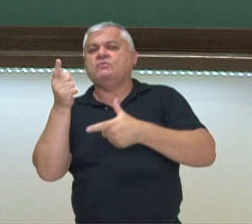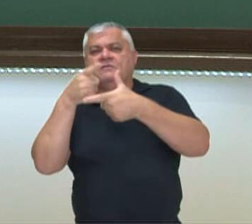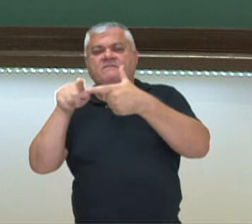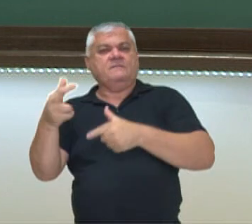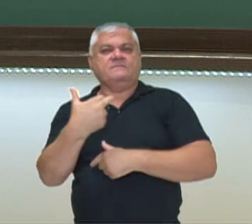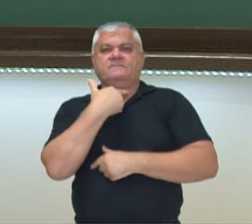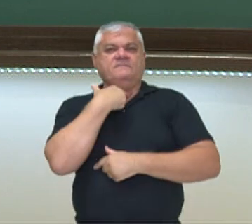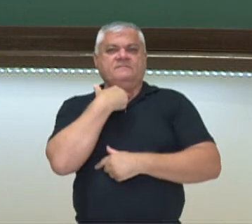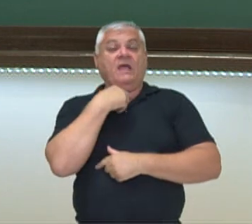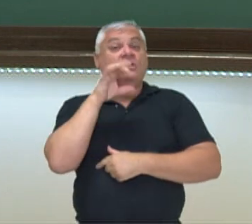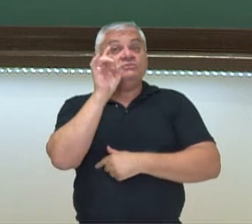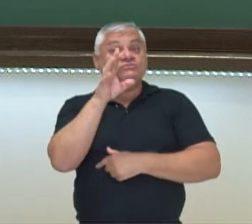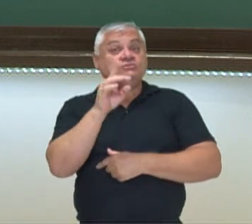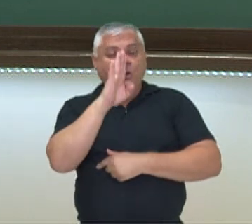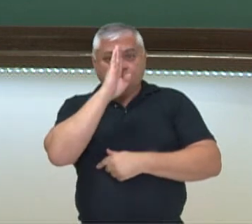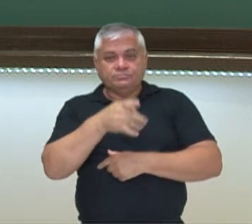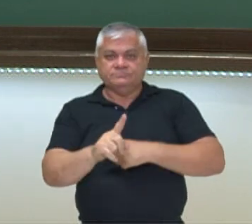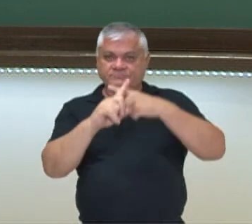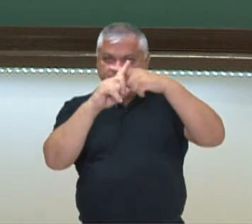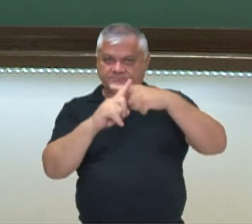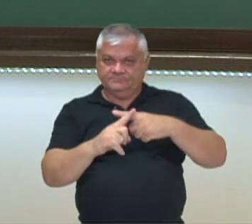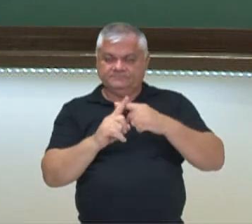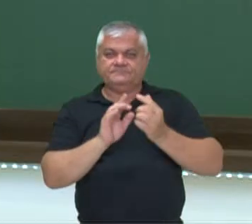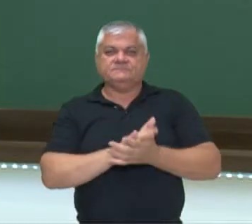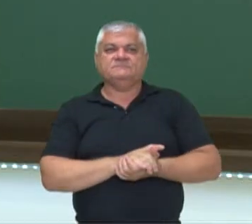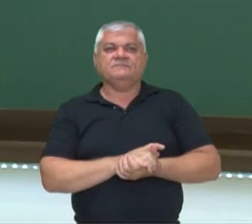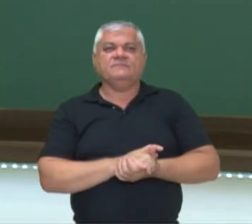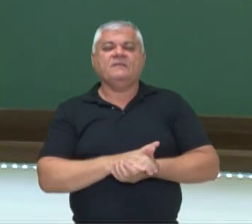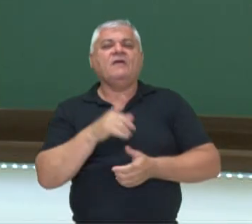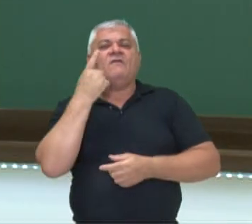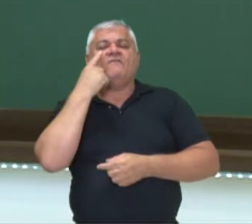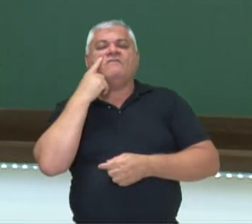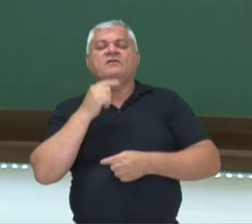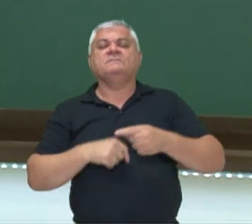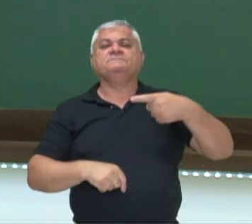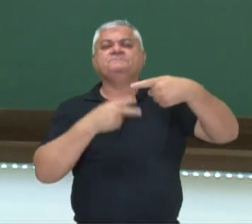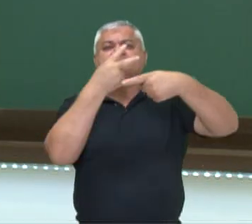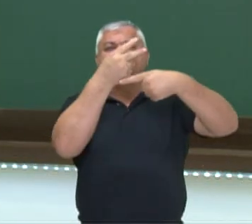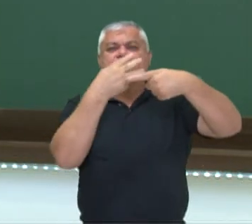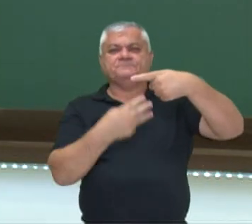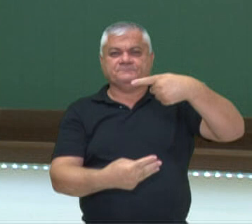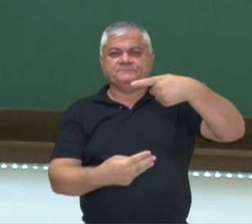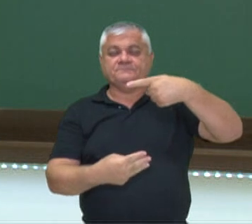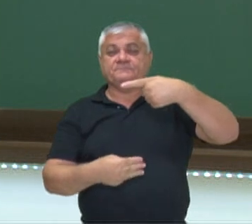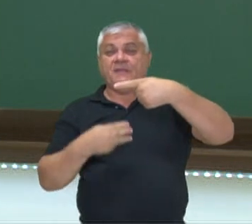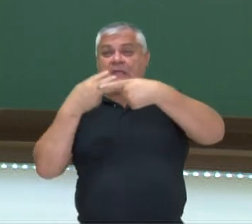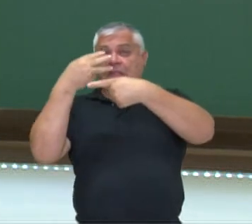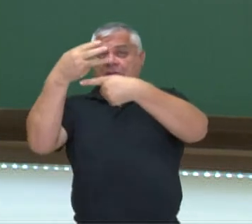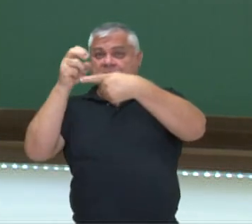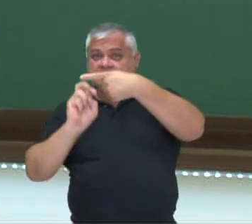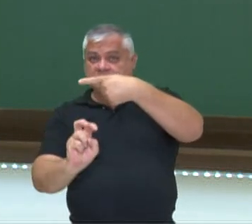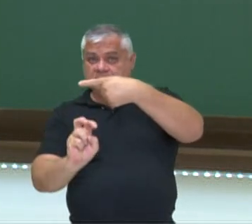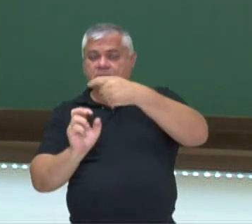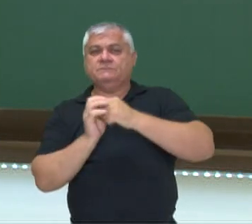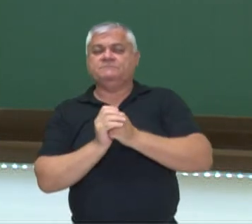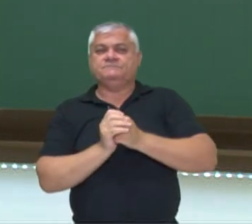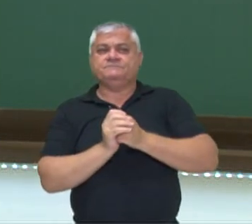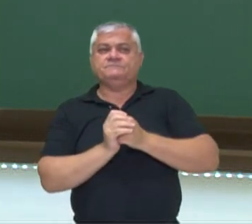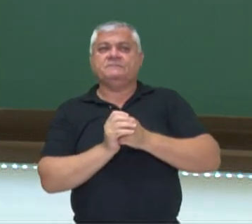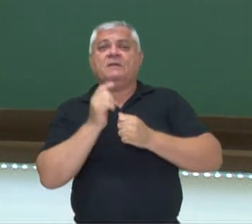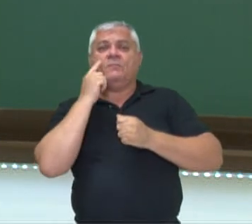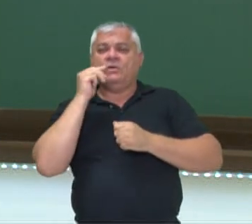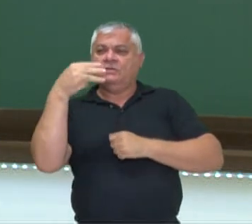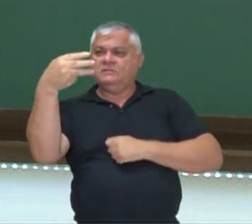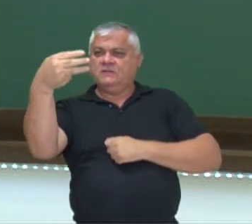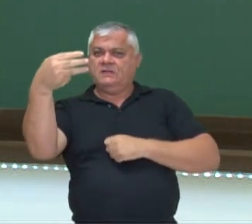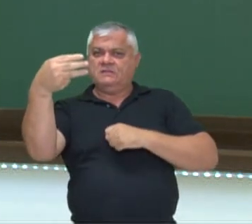isso. Tá bom? Então dá uma olhada lá. Repare que eu tenho 2 terços vezes 3 quintos. O 3 do numerador